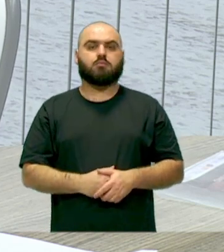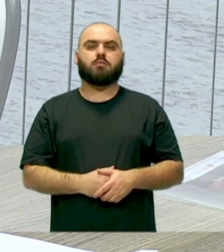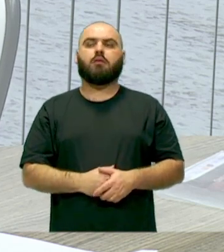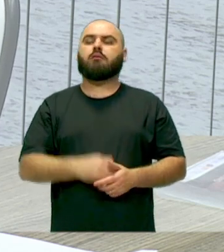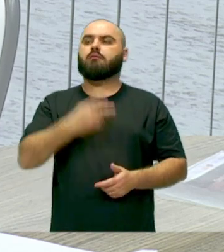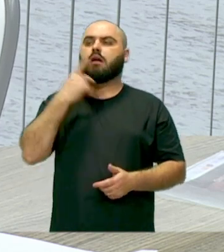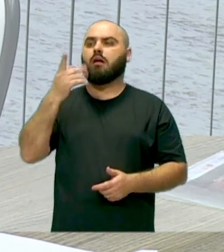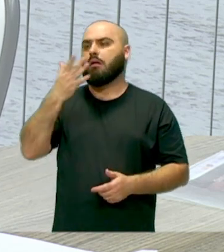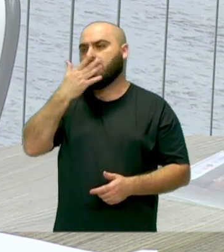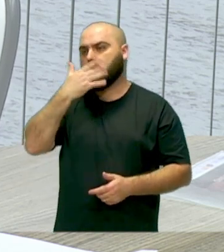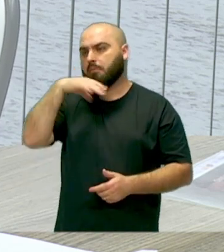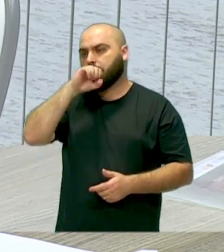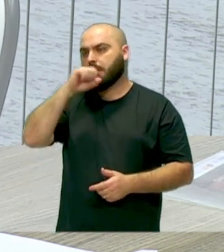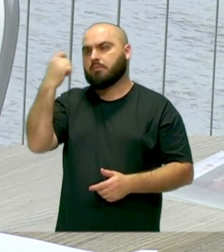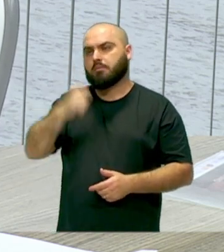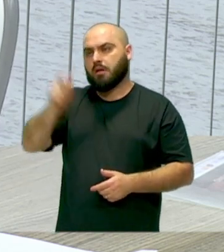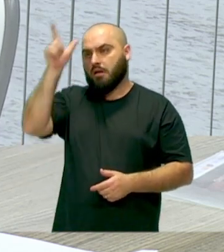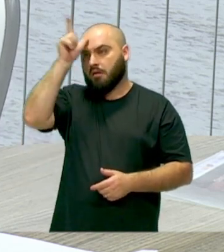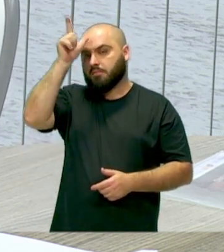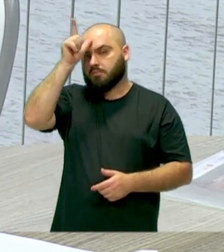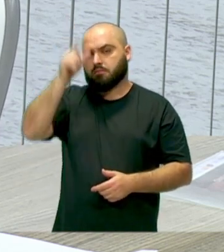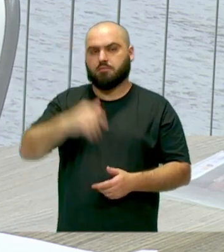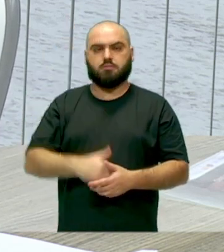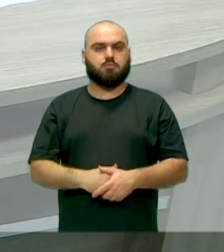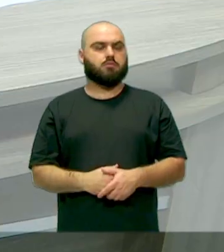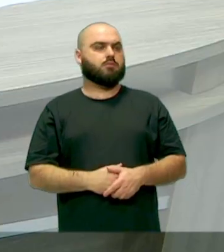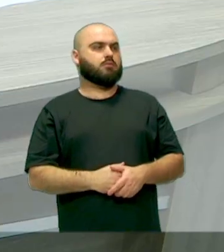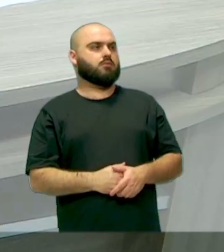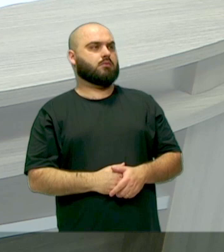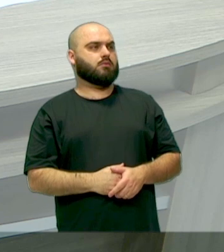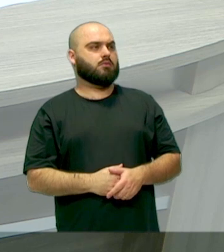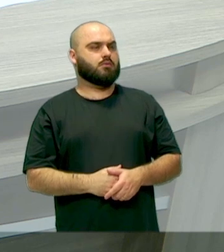que o pai tinha que ser alemão.